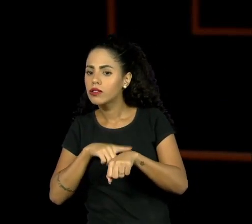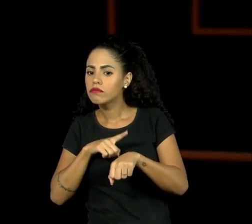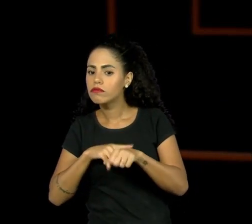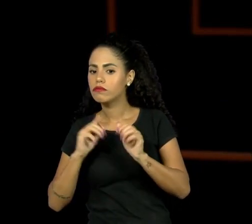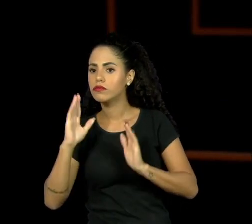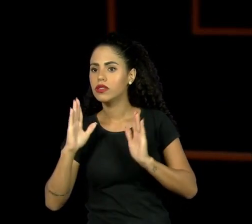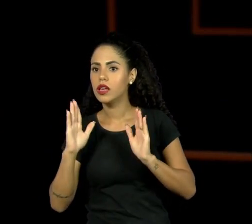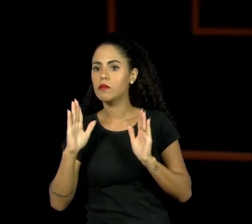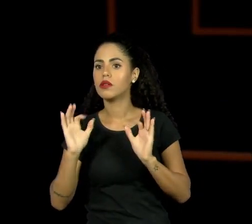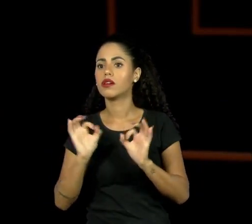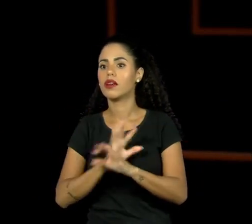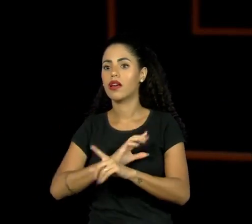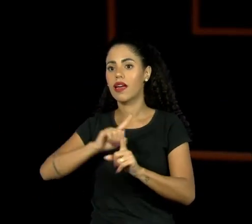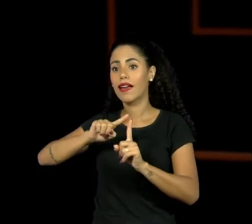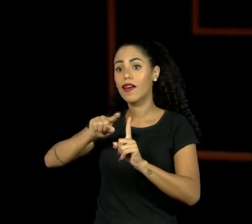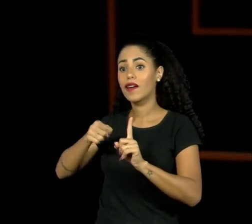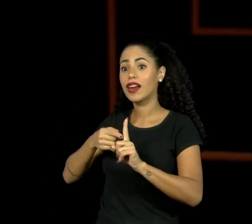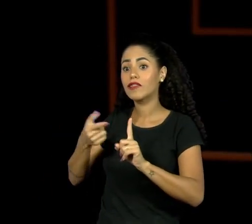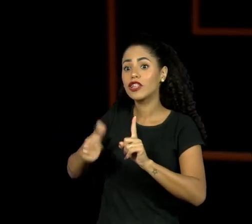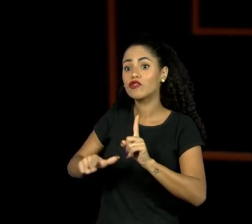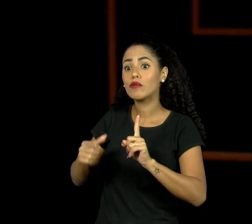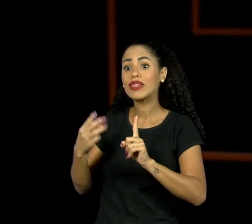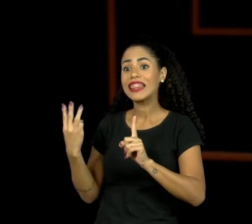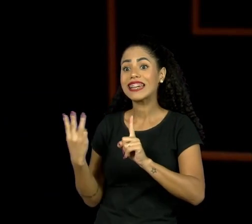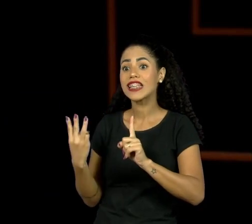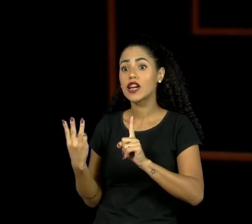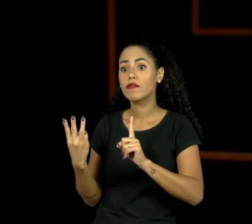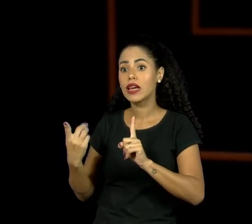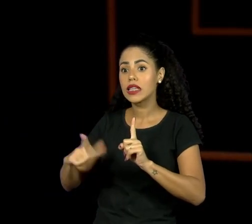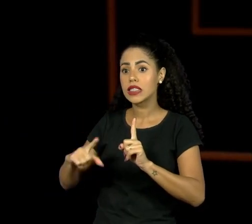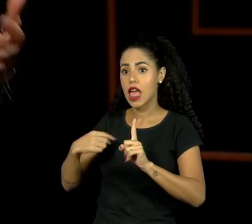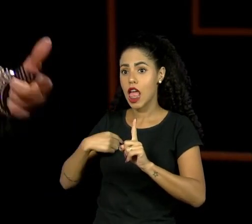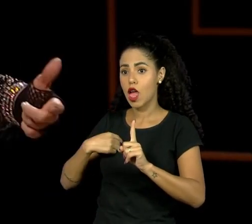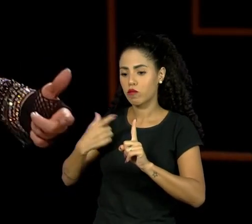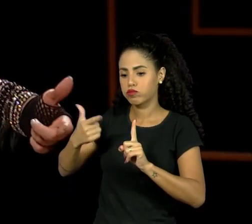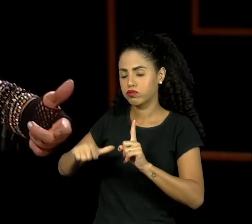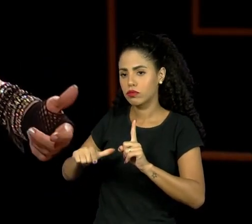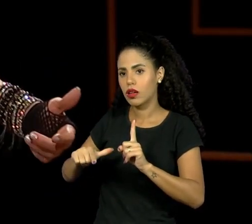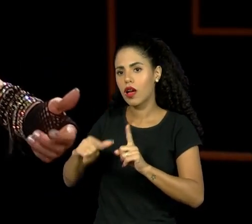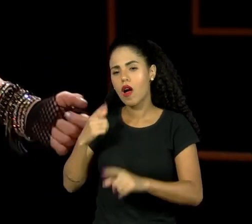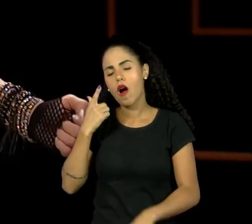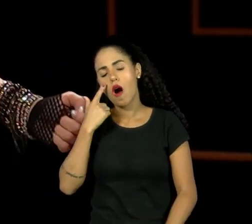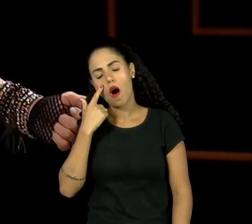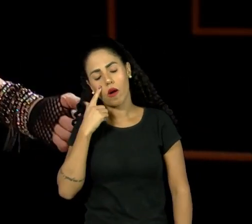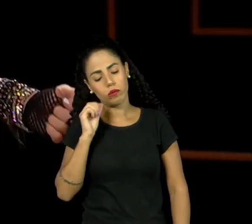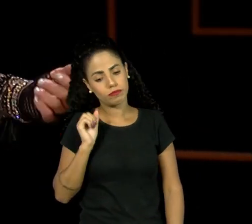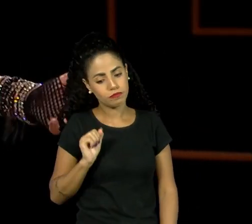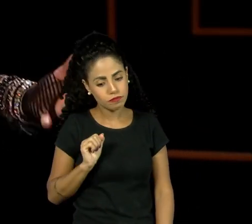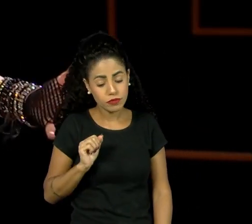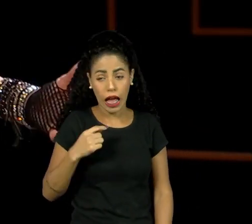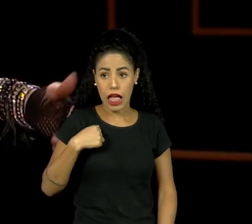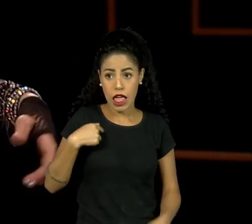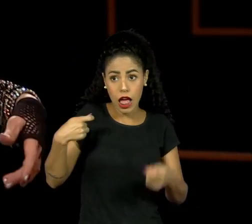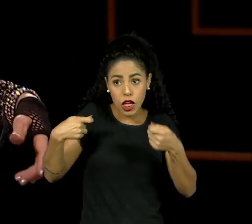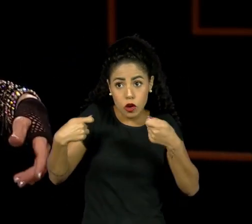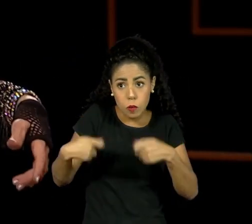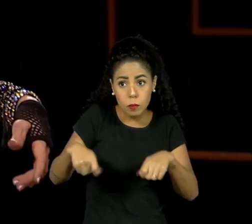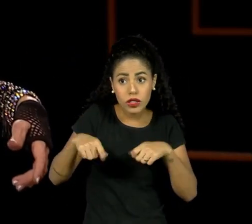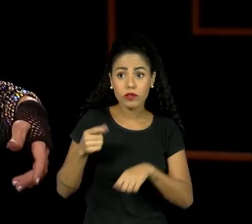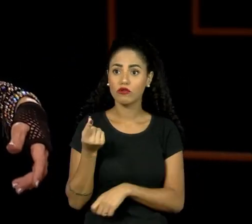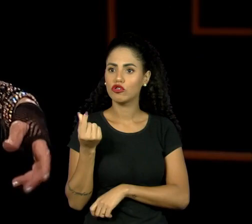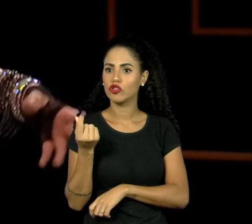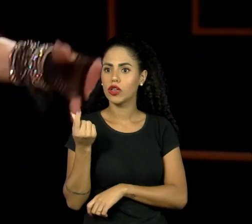eu engravido pela 3ª vez, né? E eu falo, olha, eu preciso ter mais